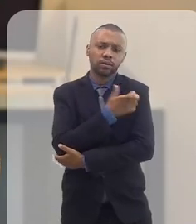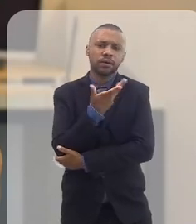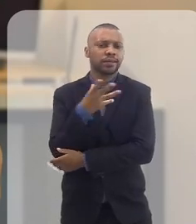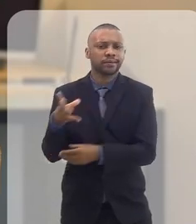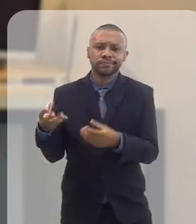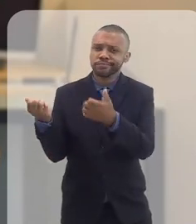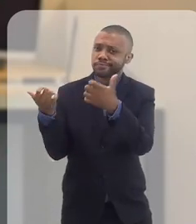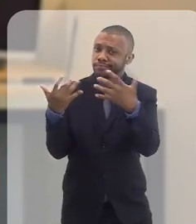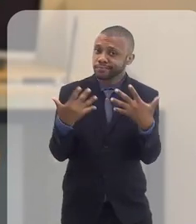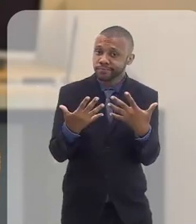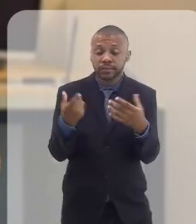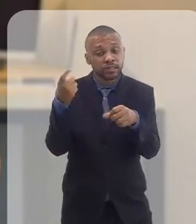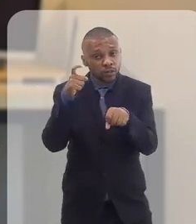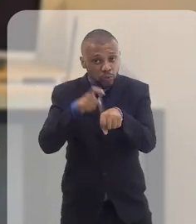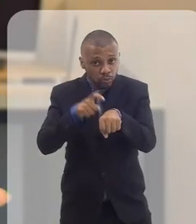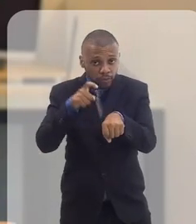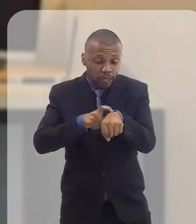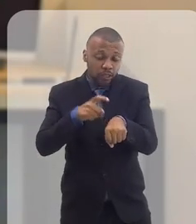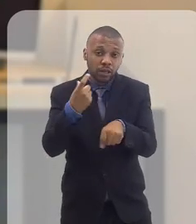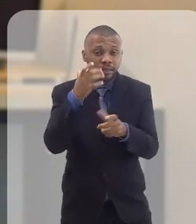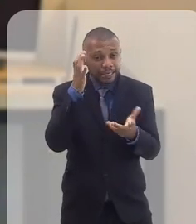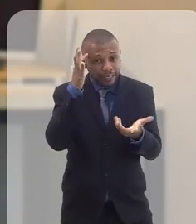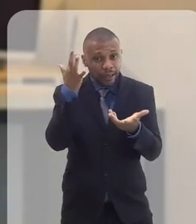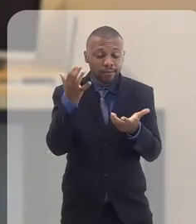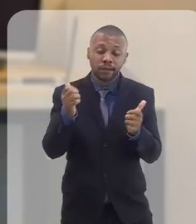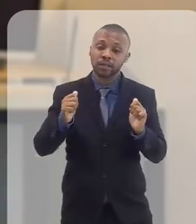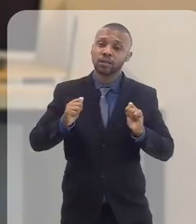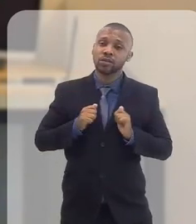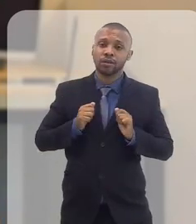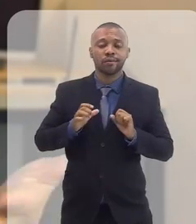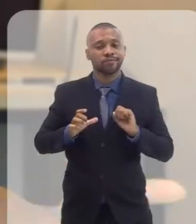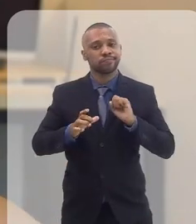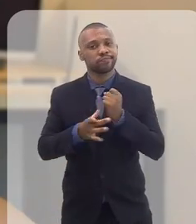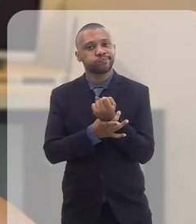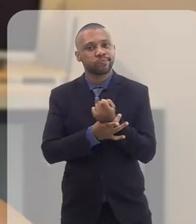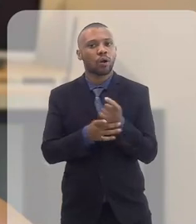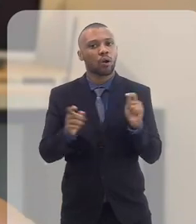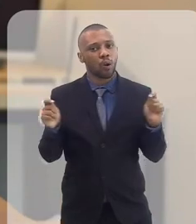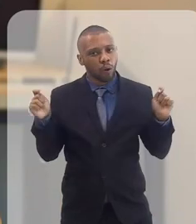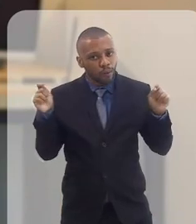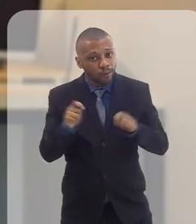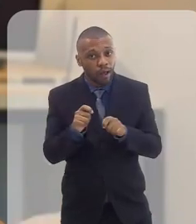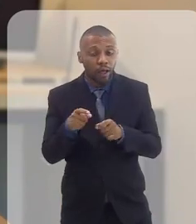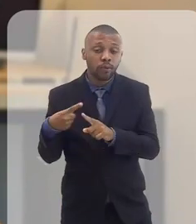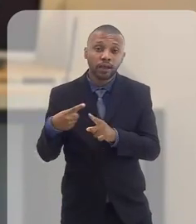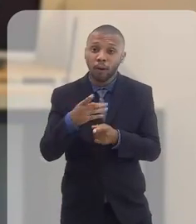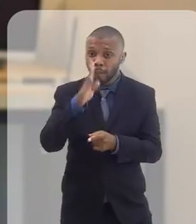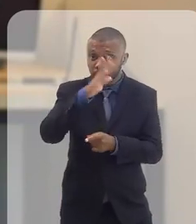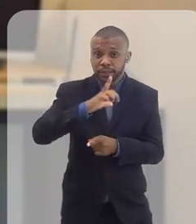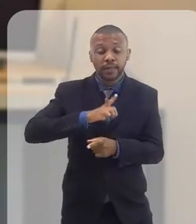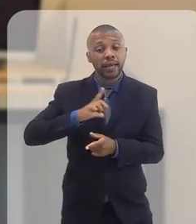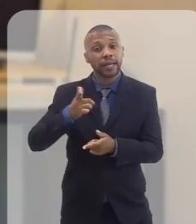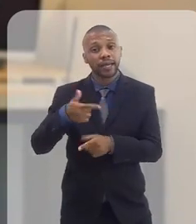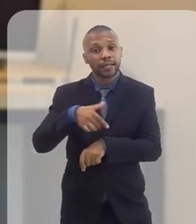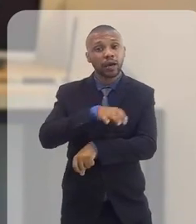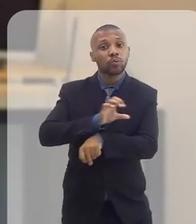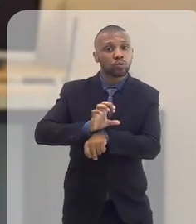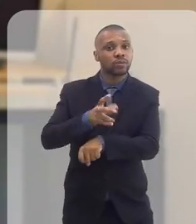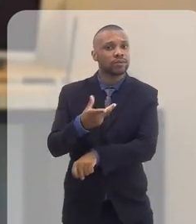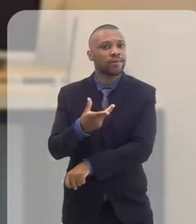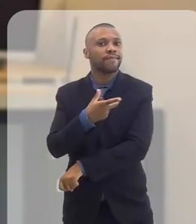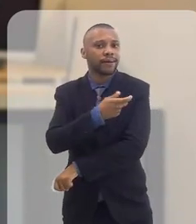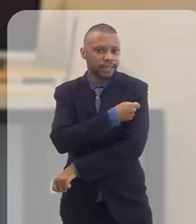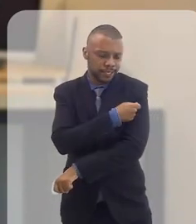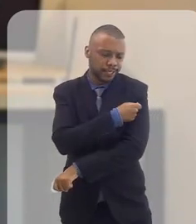que você comentasse, já que agora a gente está numa situação mais confortável, né? Justamente porque o país tem essa